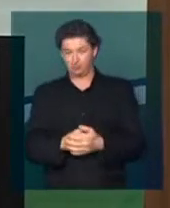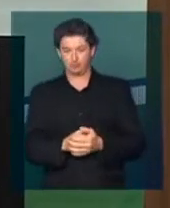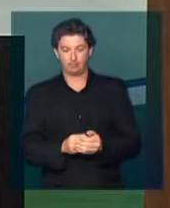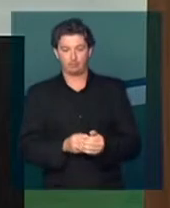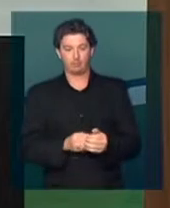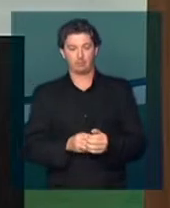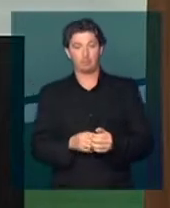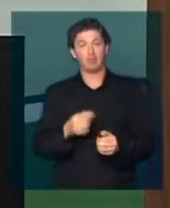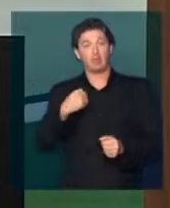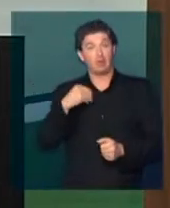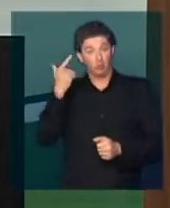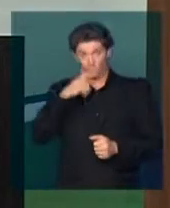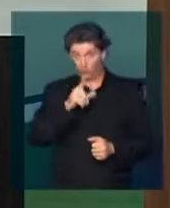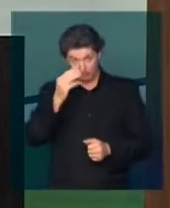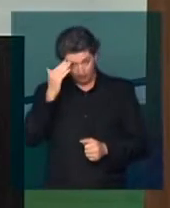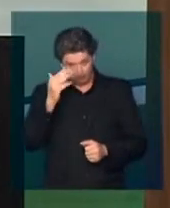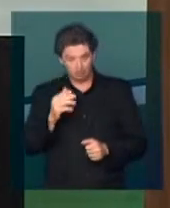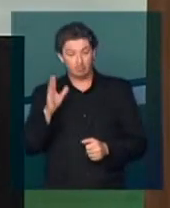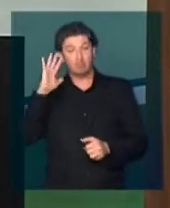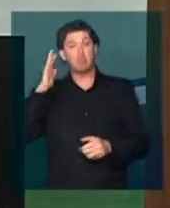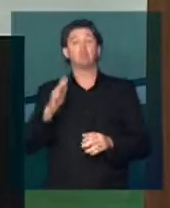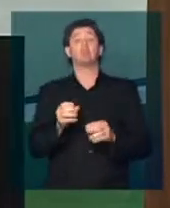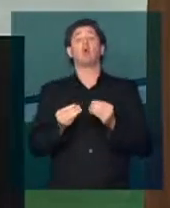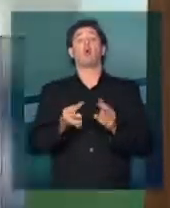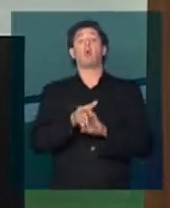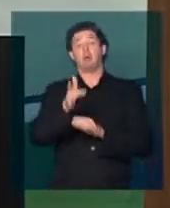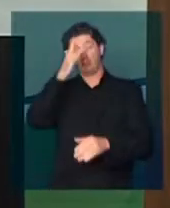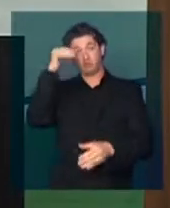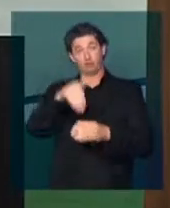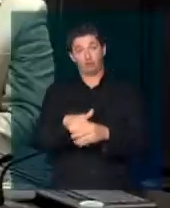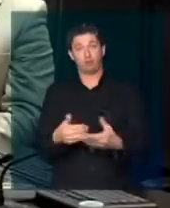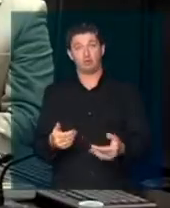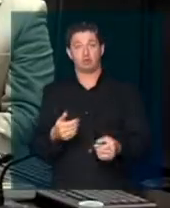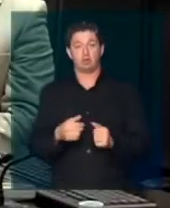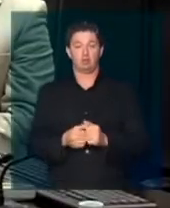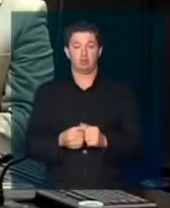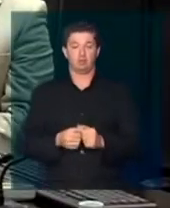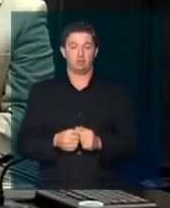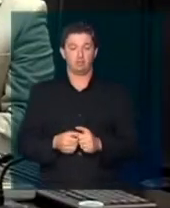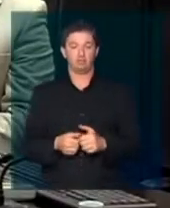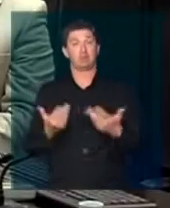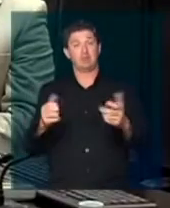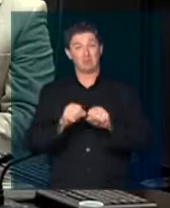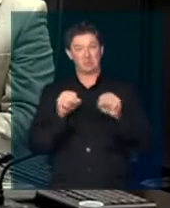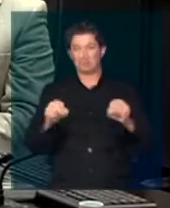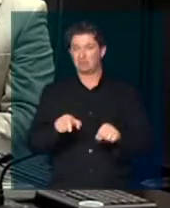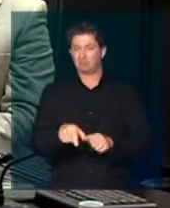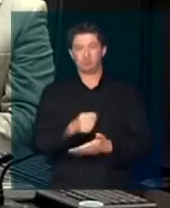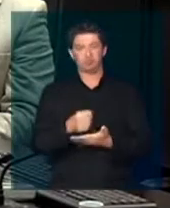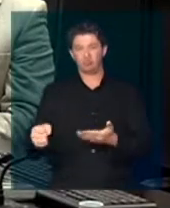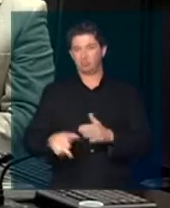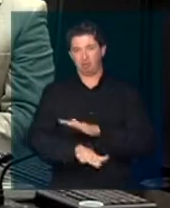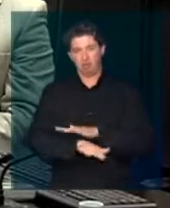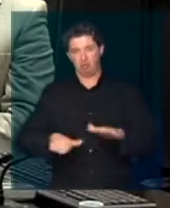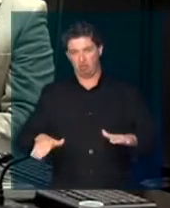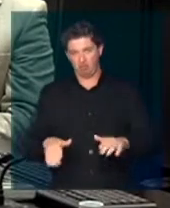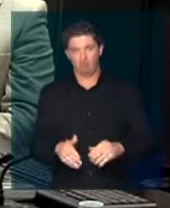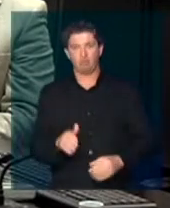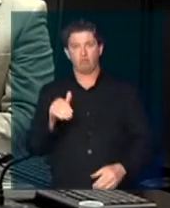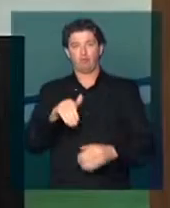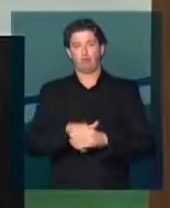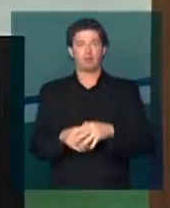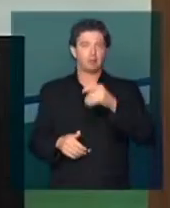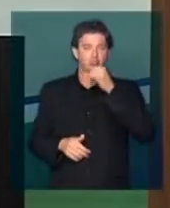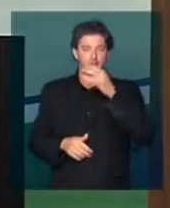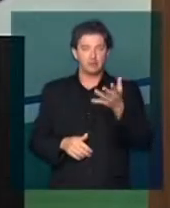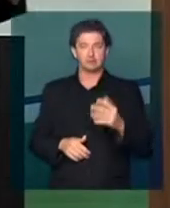eu não consigo entender, como é que nós vamos convencer o eleitor, se eu que peço o voto? Então, esse sistema está fracassado. Você vota, por